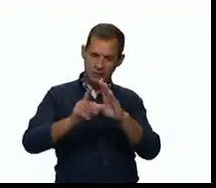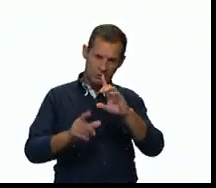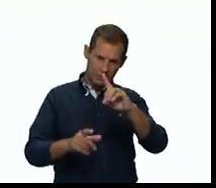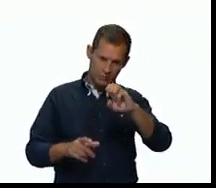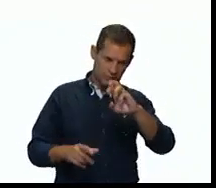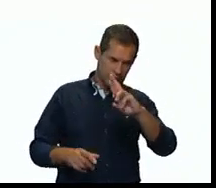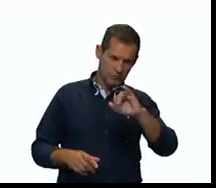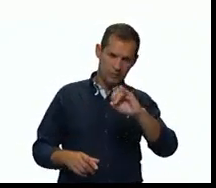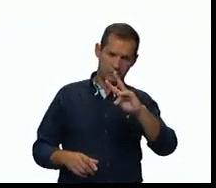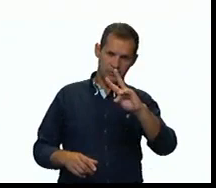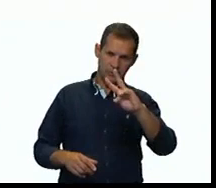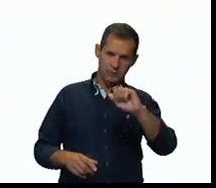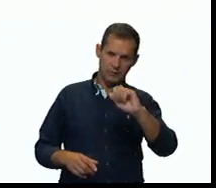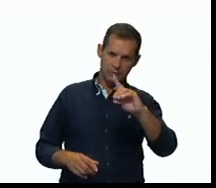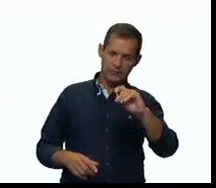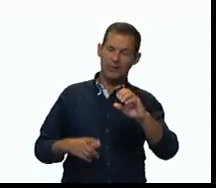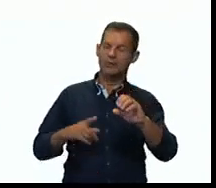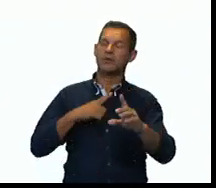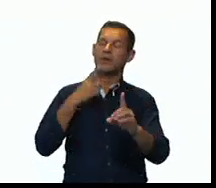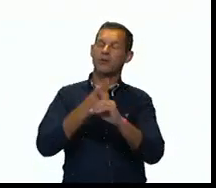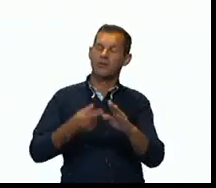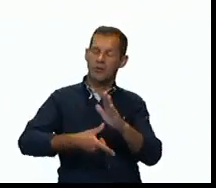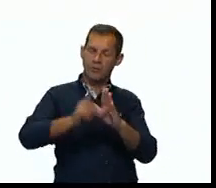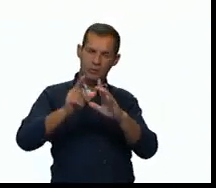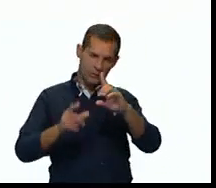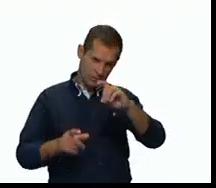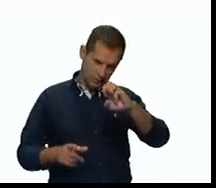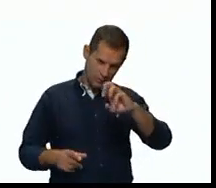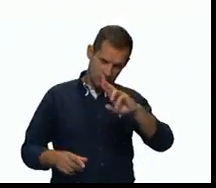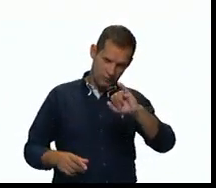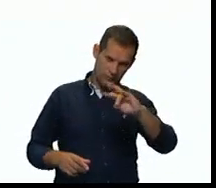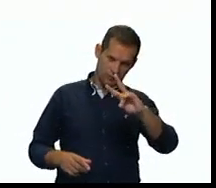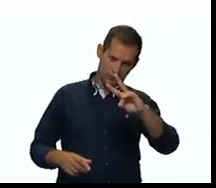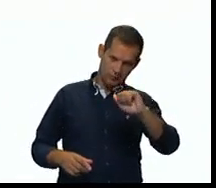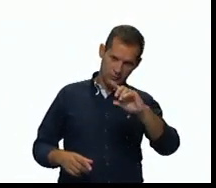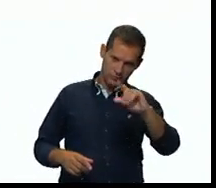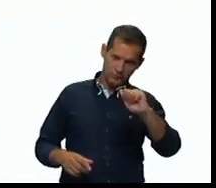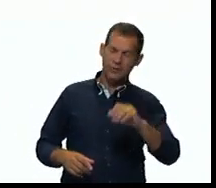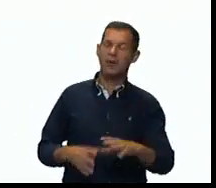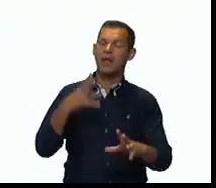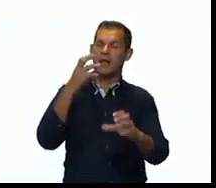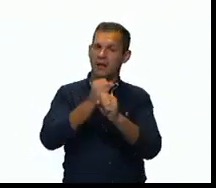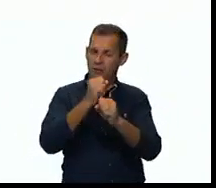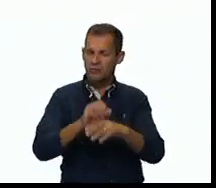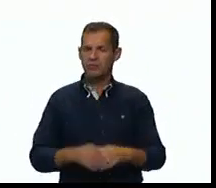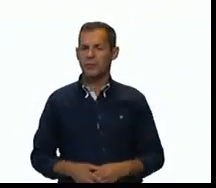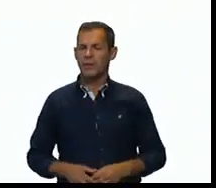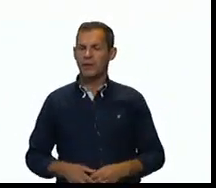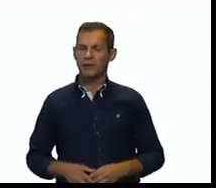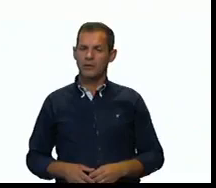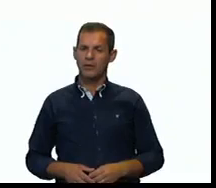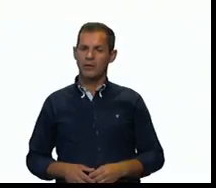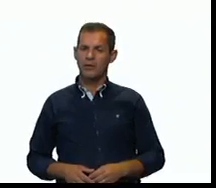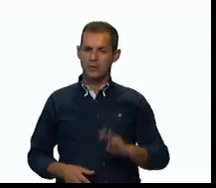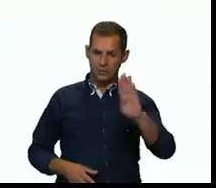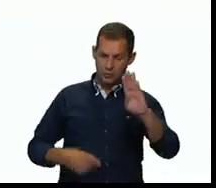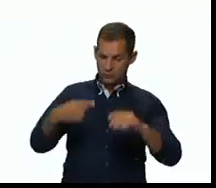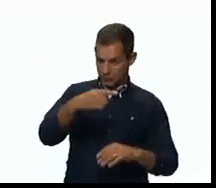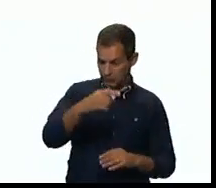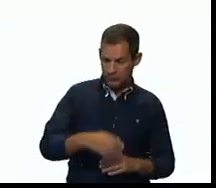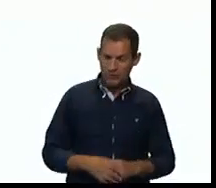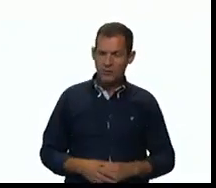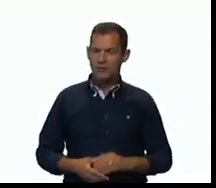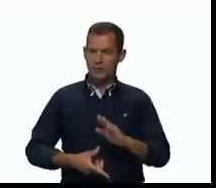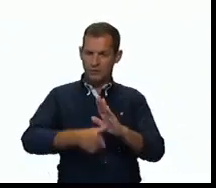na integração, eu tenho que encontrar uma antiderivada. Então, a antiderivada calculada no ponto B menos